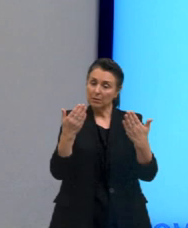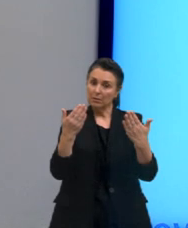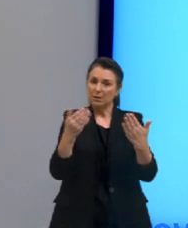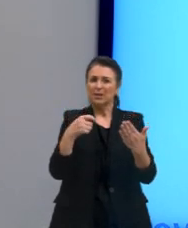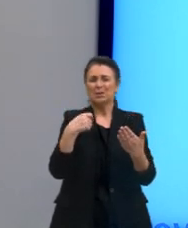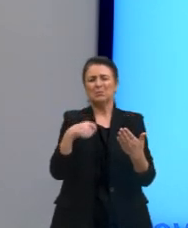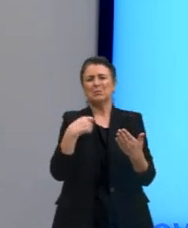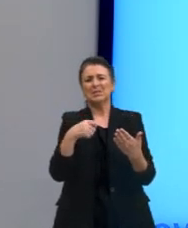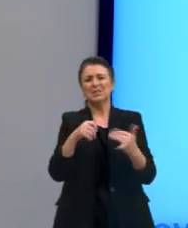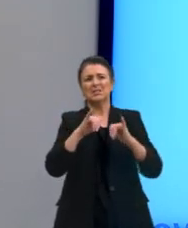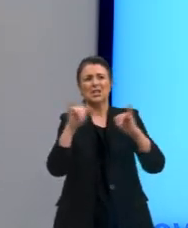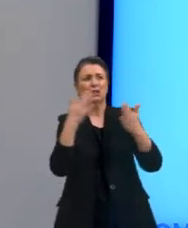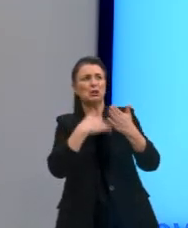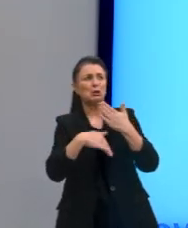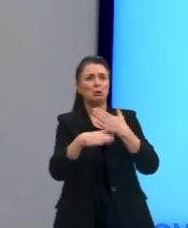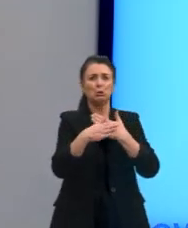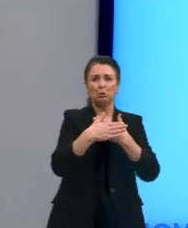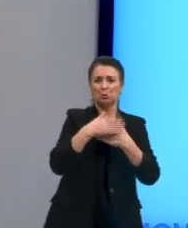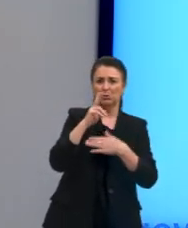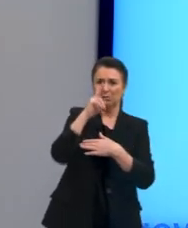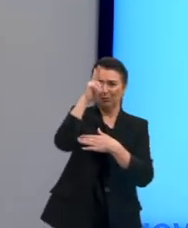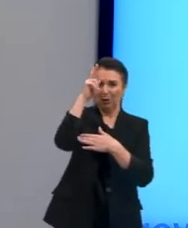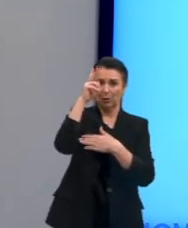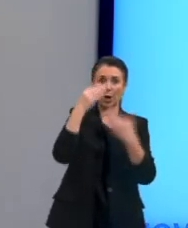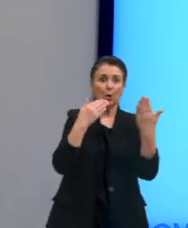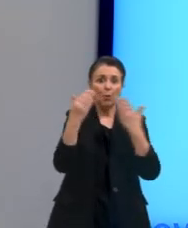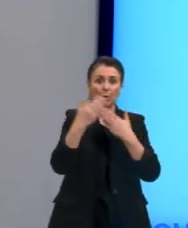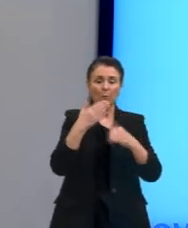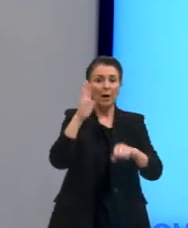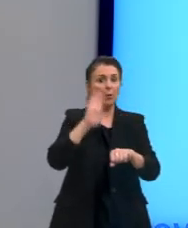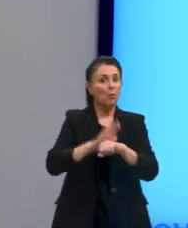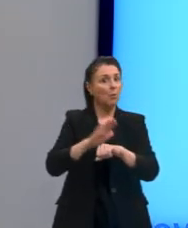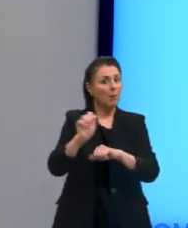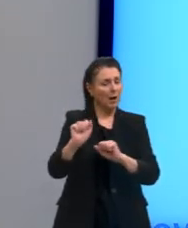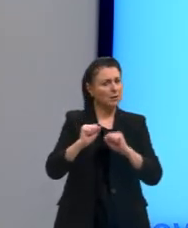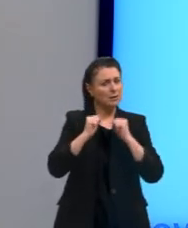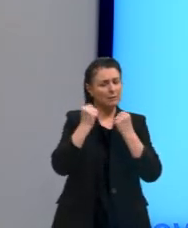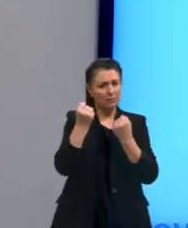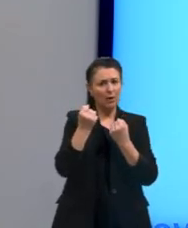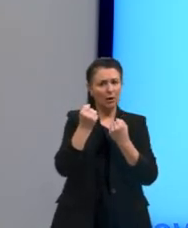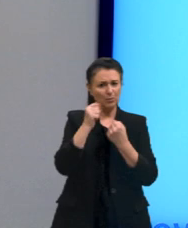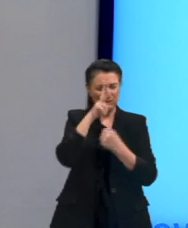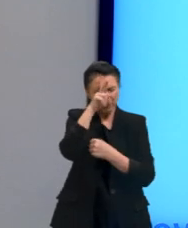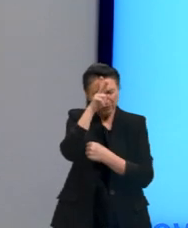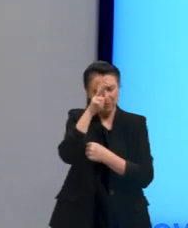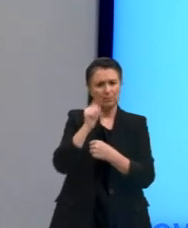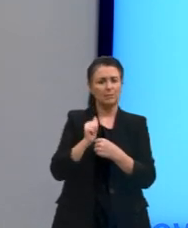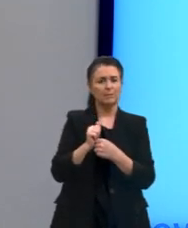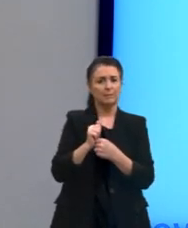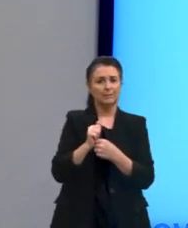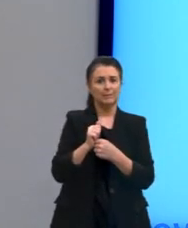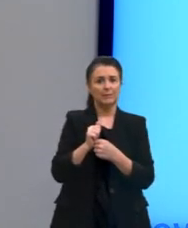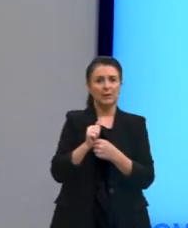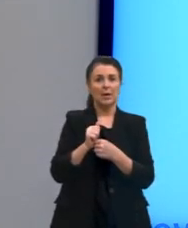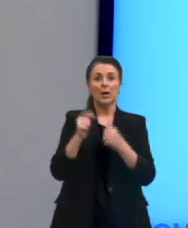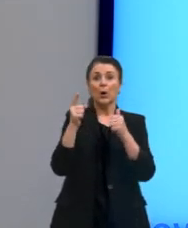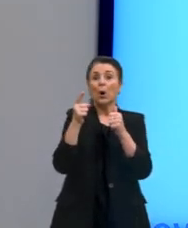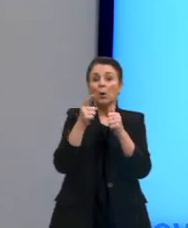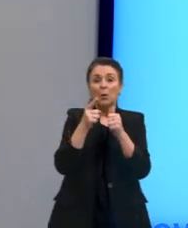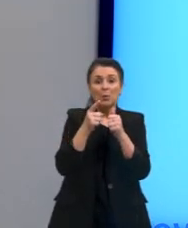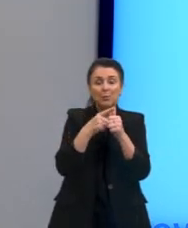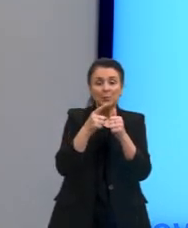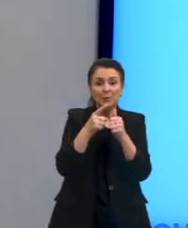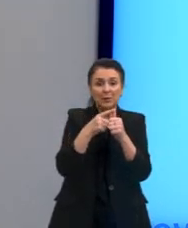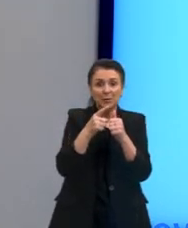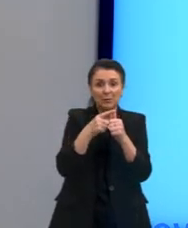não quer dizer que todos vão ser muito forte eu vou comprar a qual tem mais força neste caso desses ácidos aqui no primeiro eu já